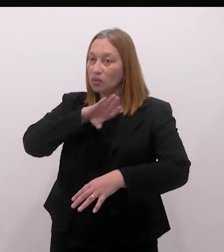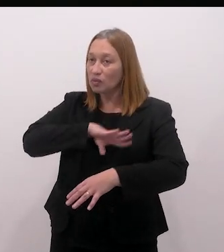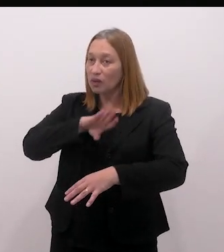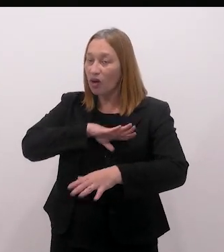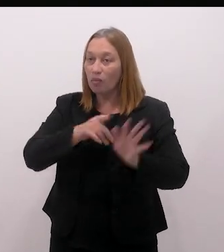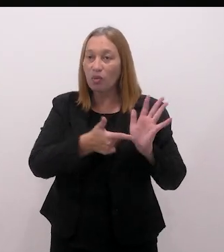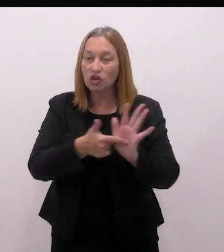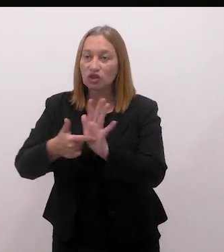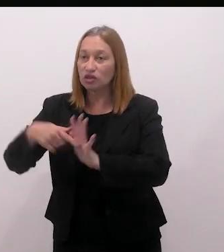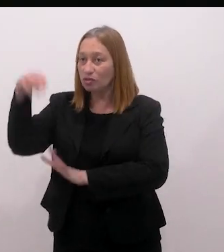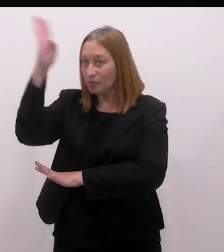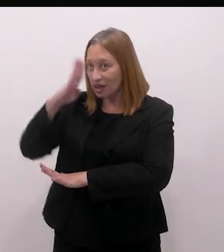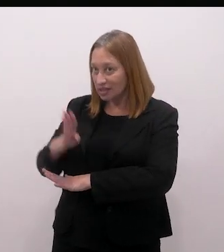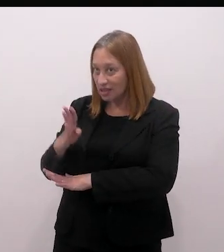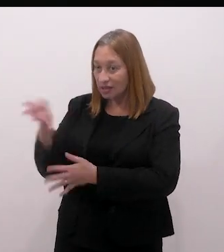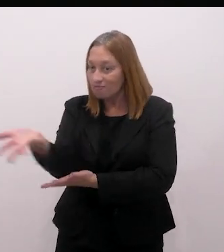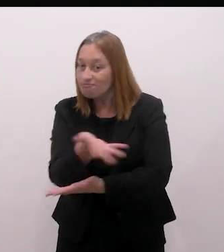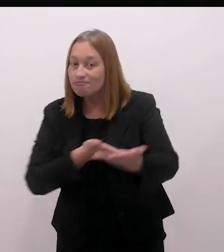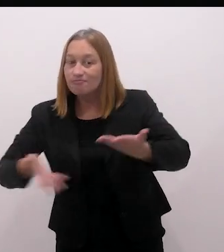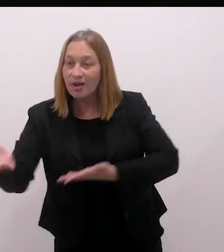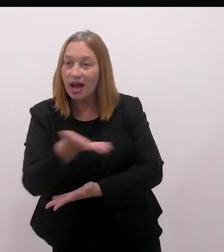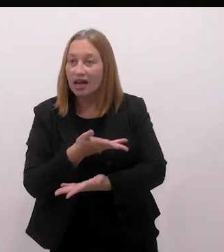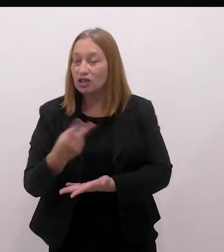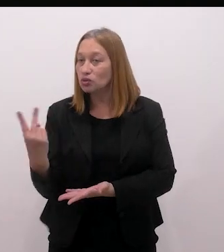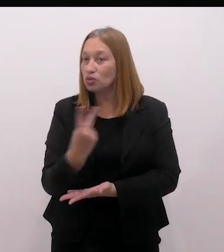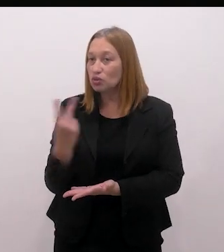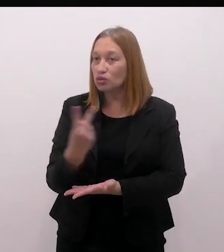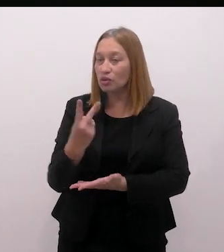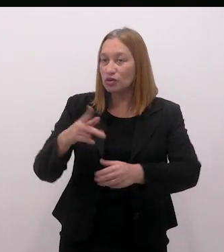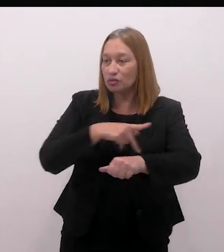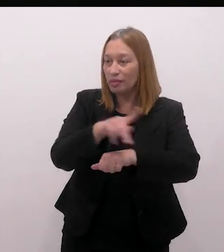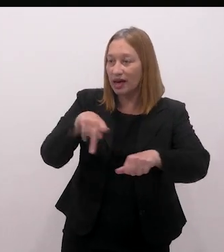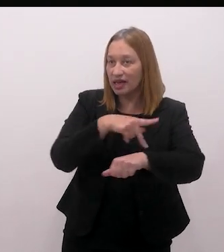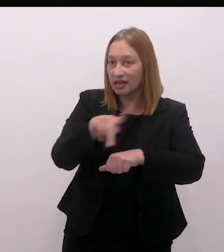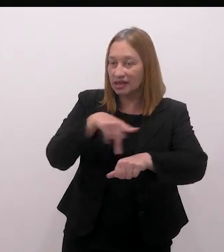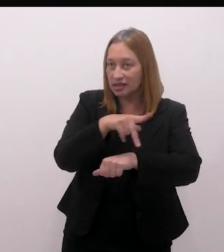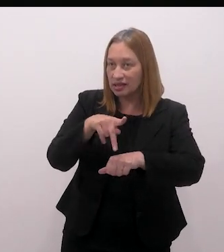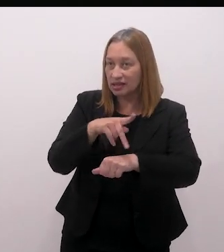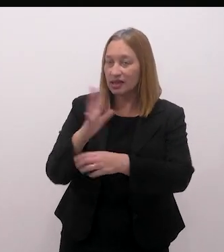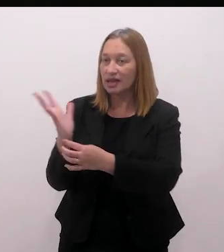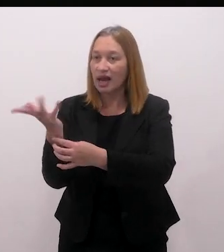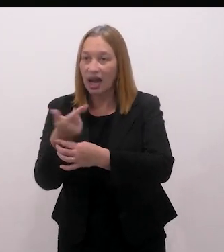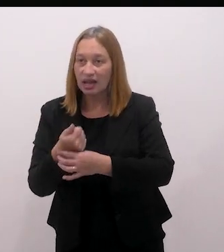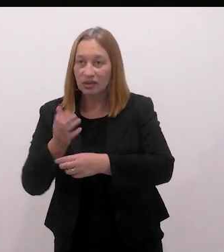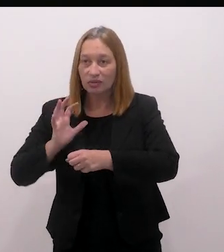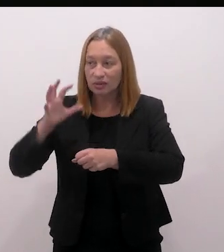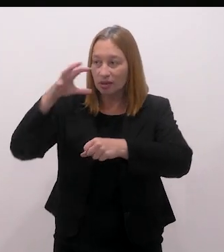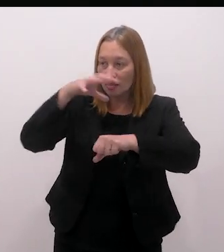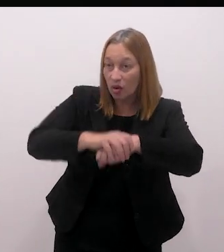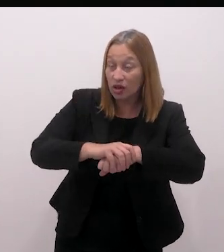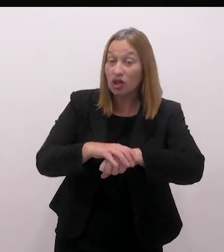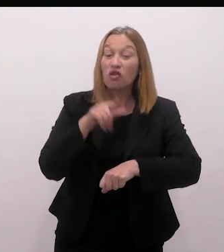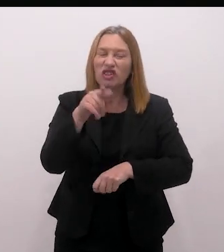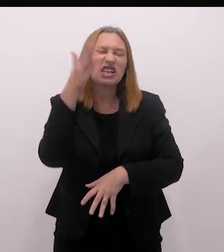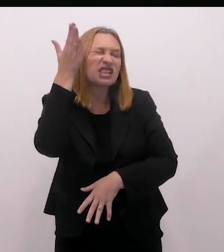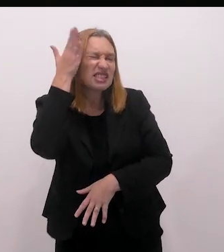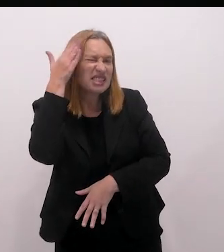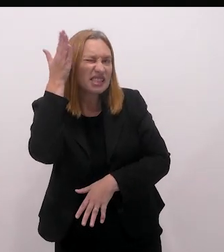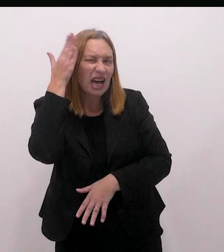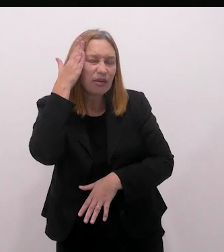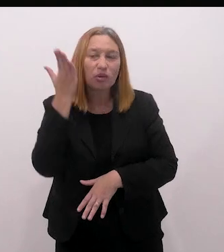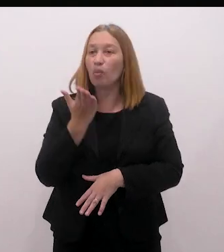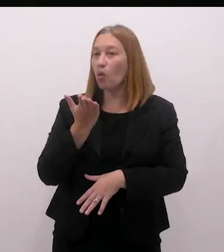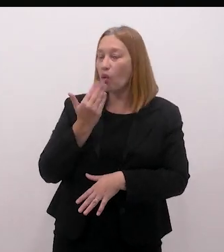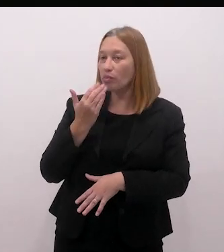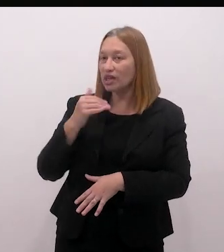Portugal para o Brasil, intercambiando a arte dos dois países na mostra Portugal Contemporâneo. E o que você sabe